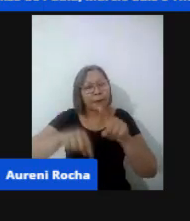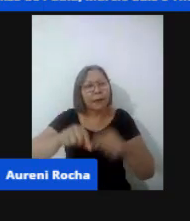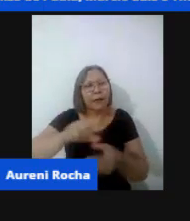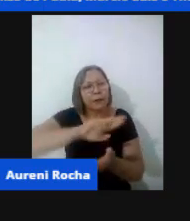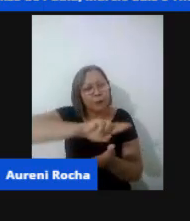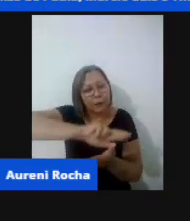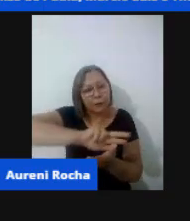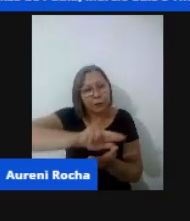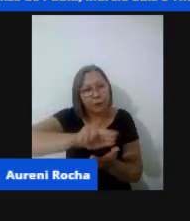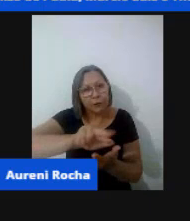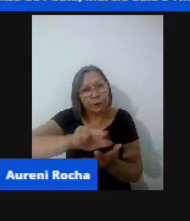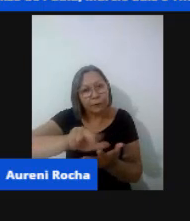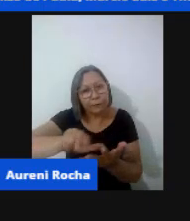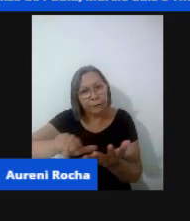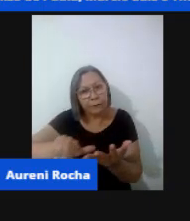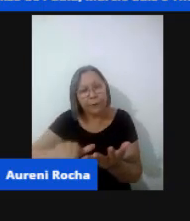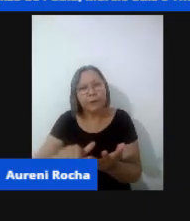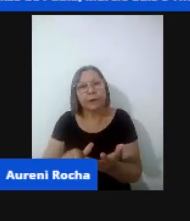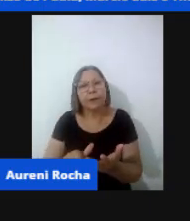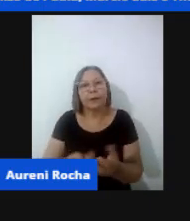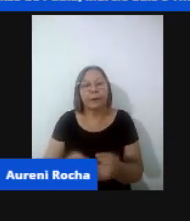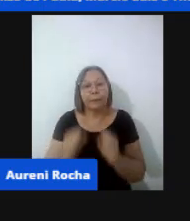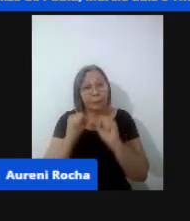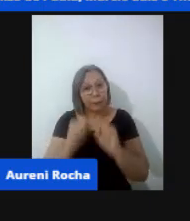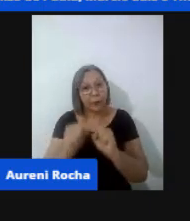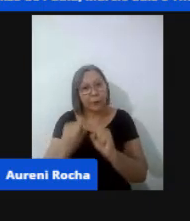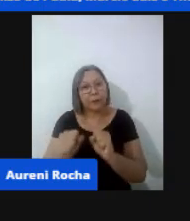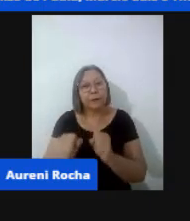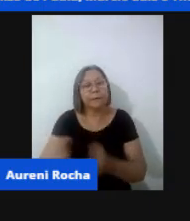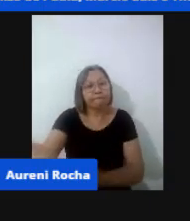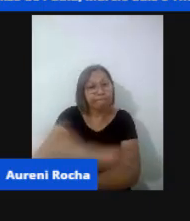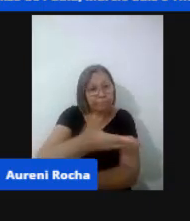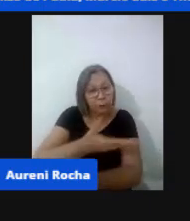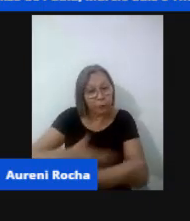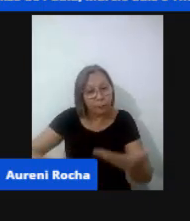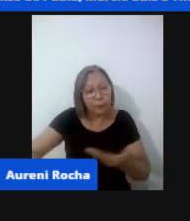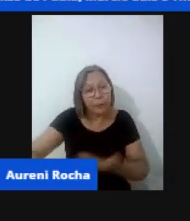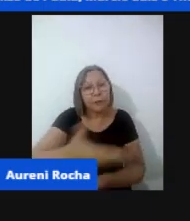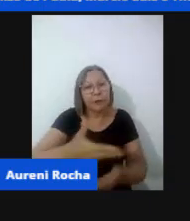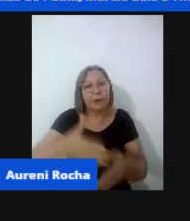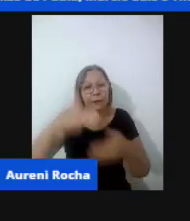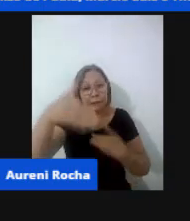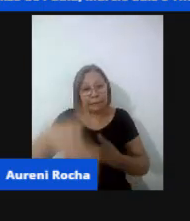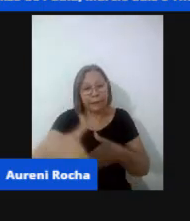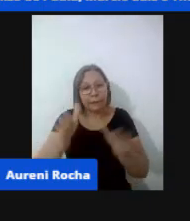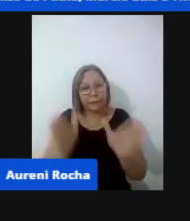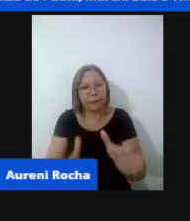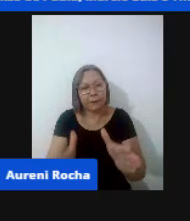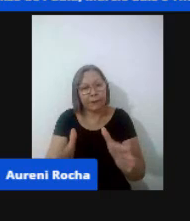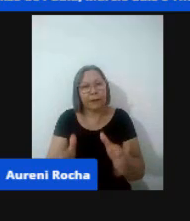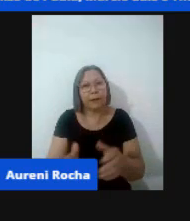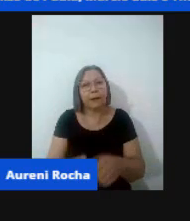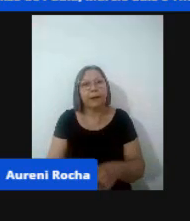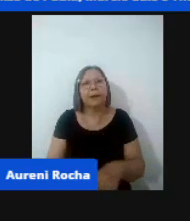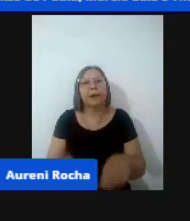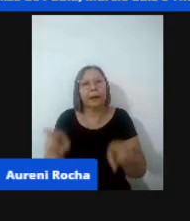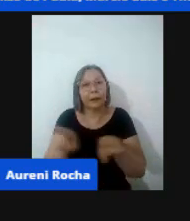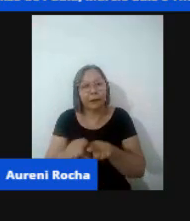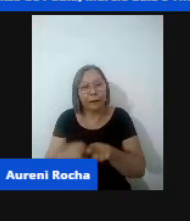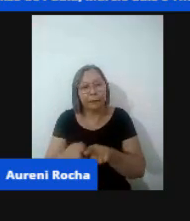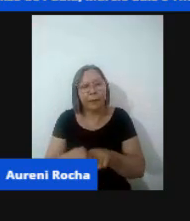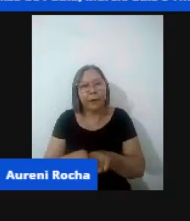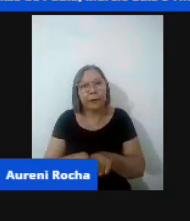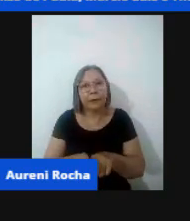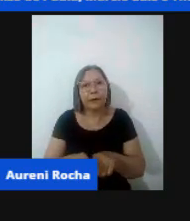possam ser compartilhadas dentro da sala de aula, otimizando, assim, o tempo e o